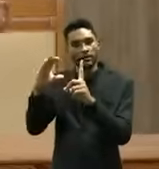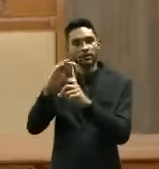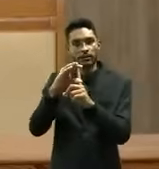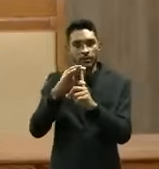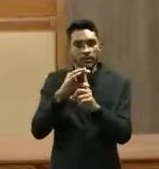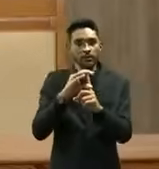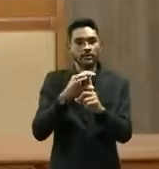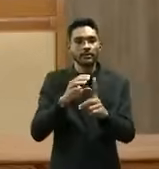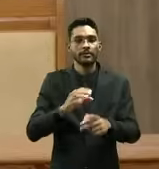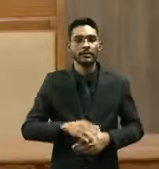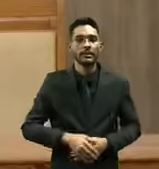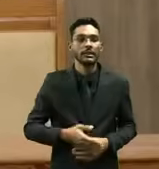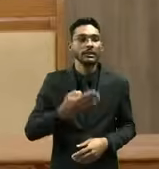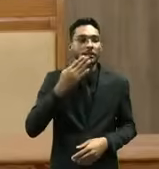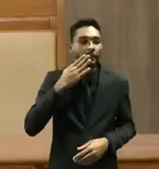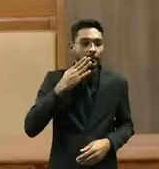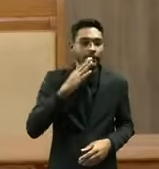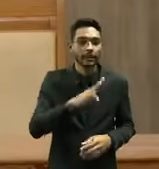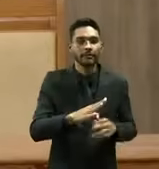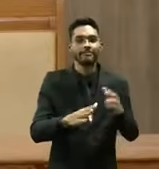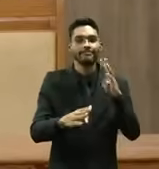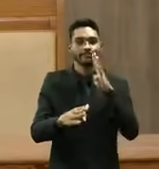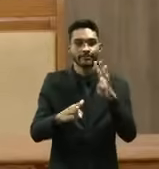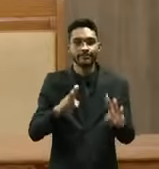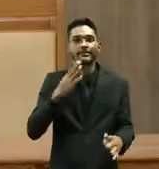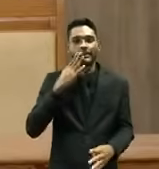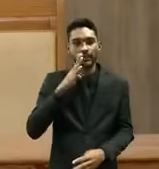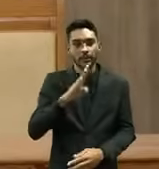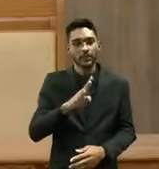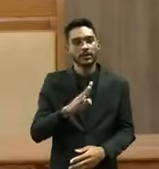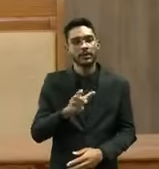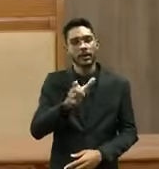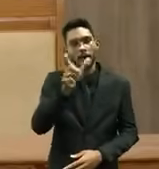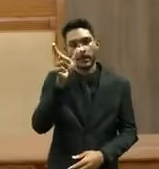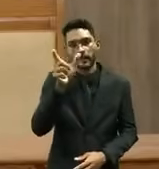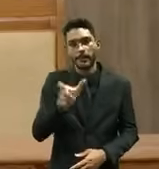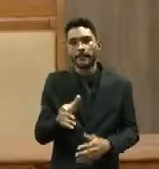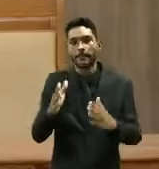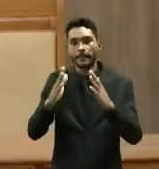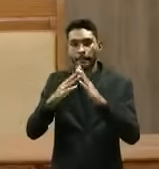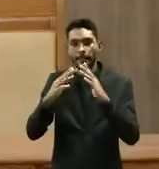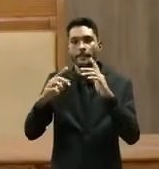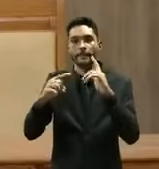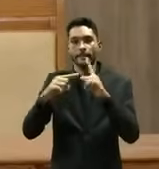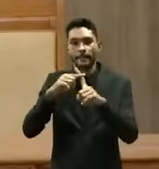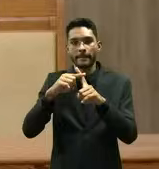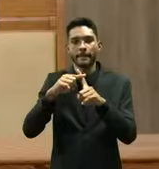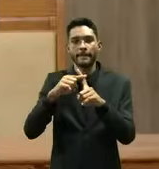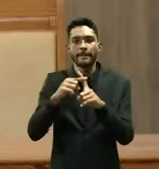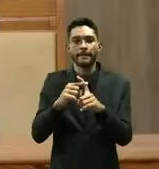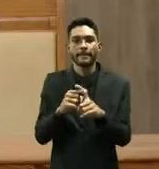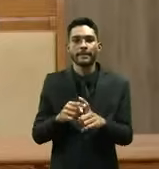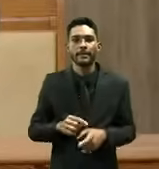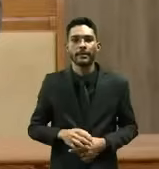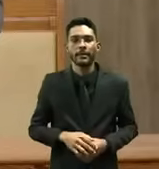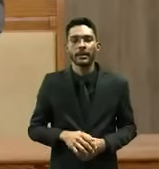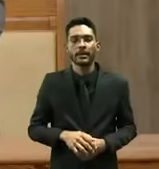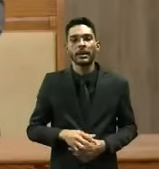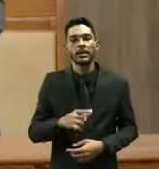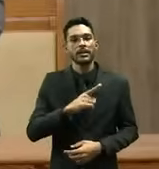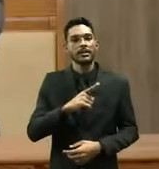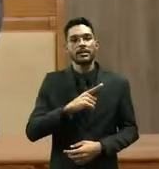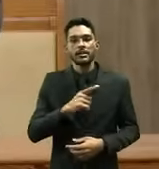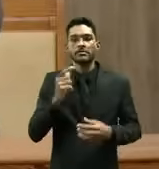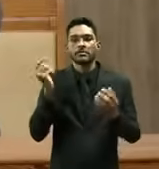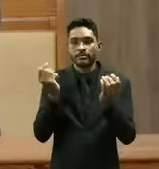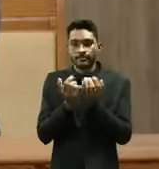profecias para a igreja Ouçam bem para vocês ter uma ideia esse homem tinha tanta crença tanta fé que